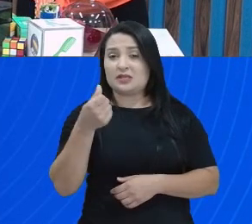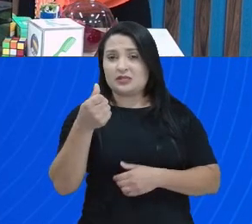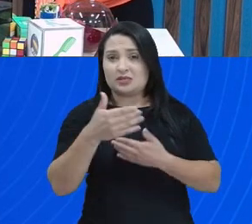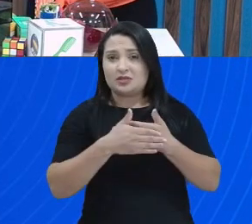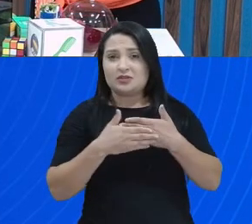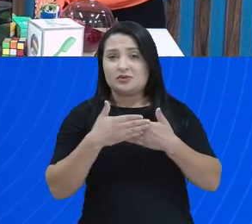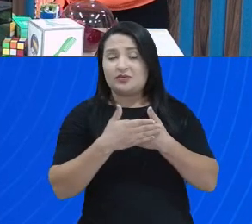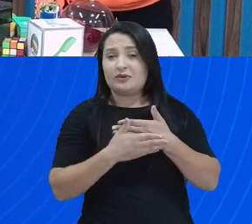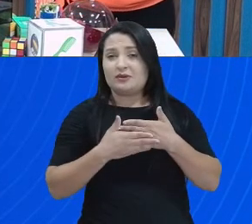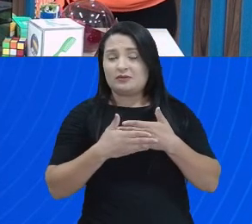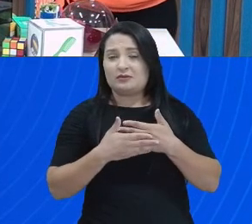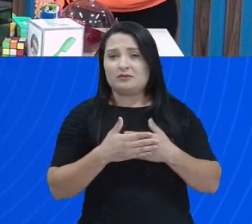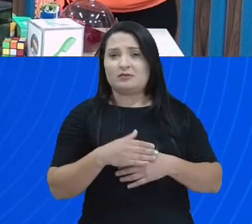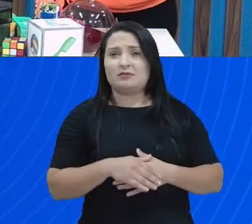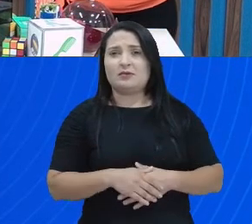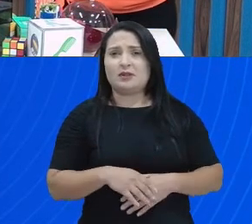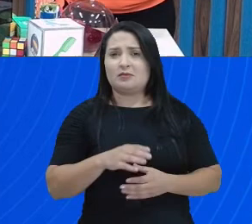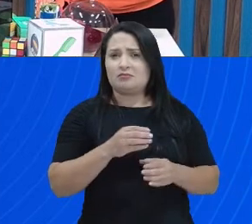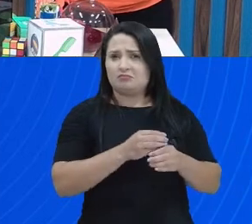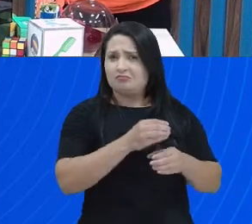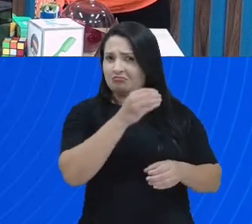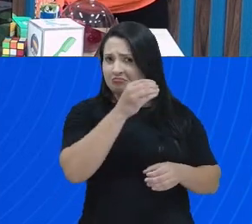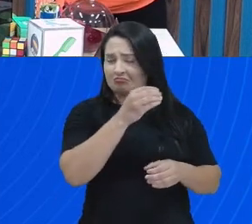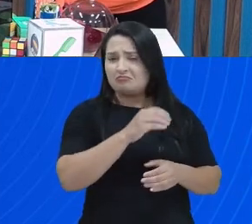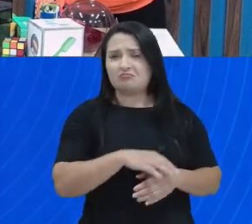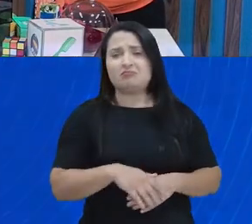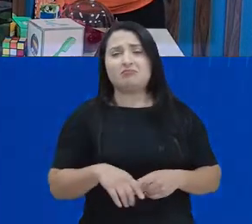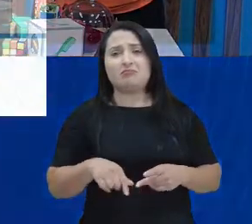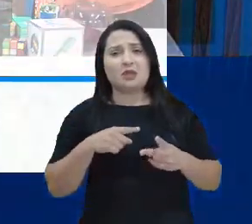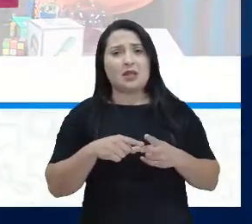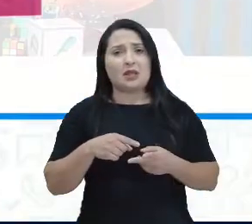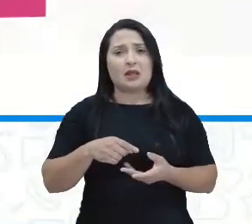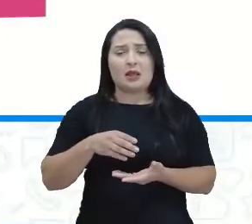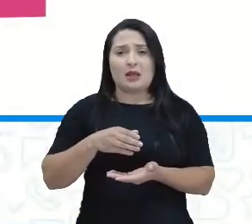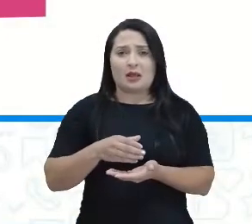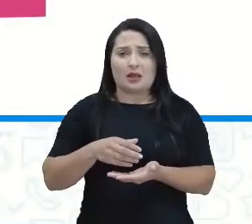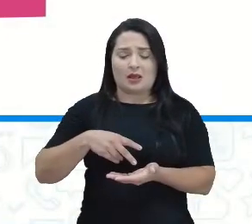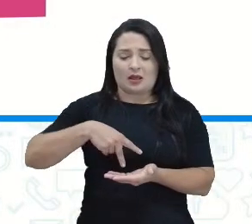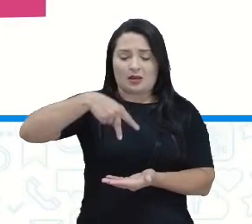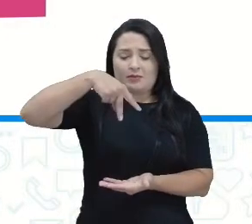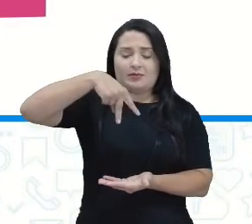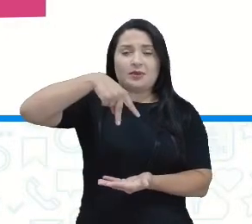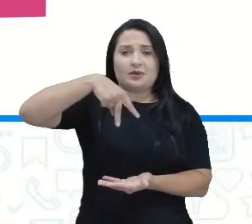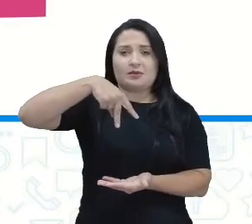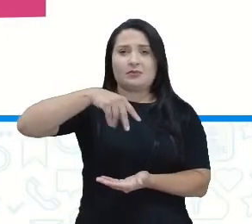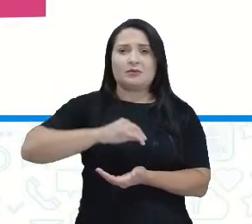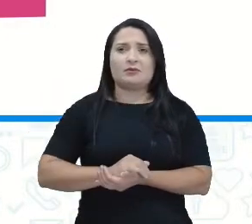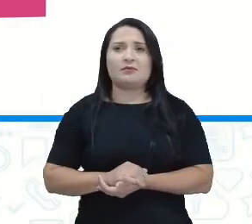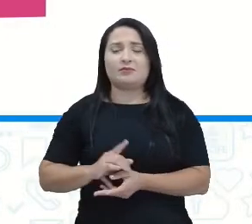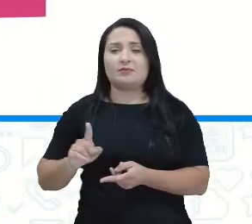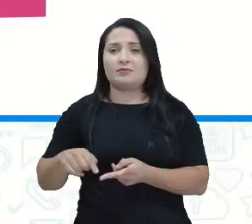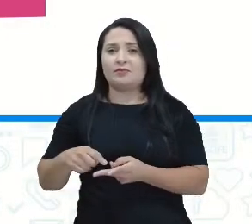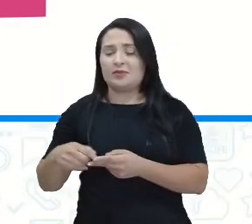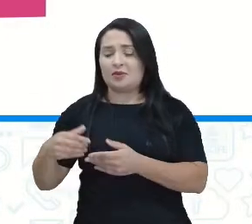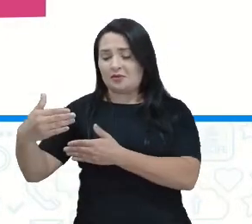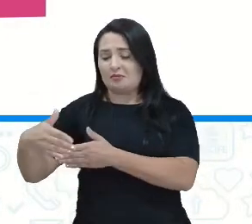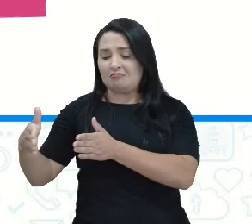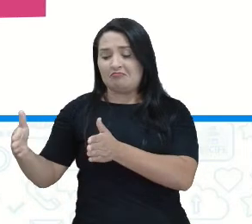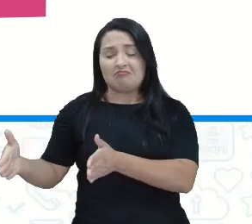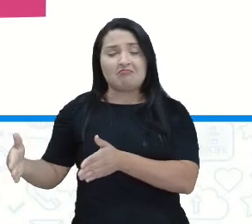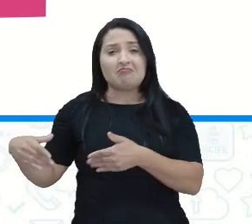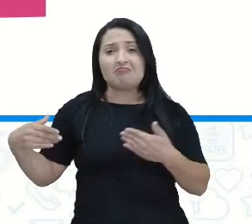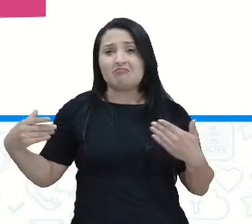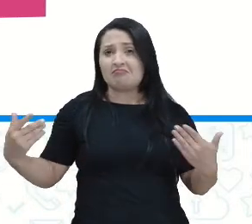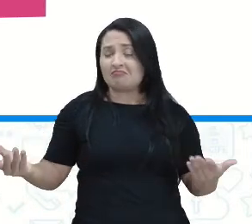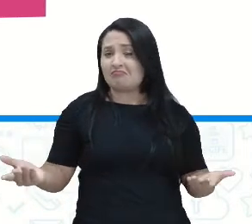faces? É o cilindro, a pirâmide ou paralelepípedo? Qual